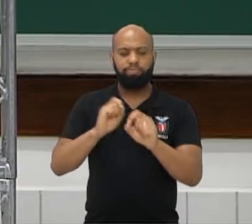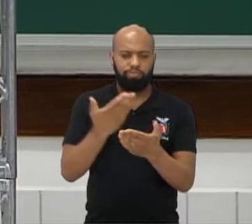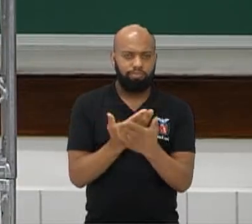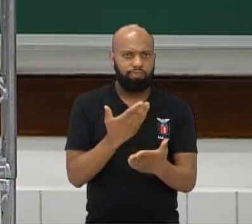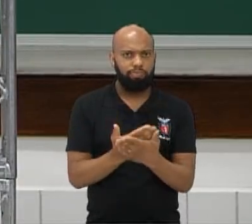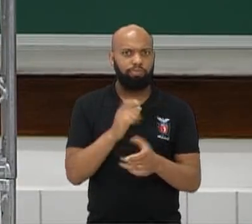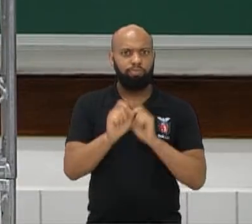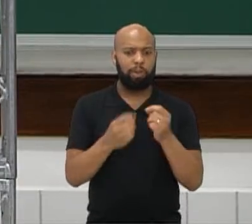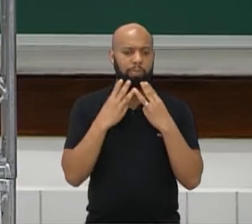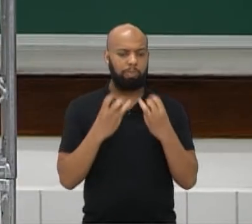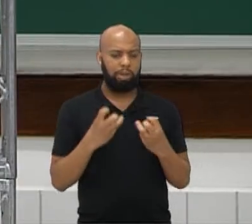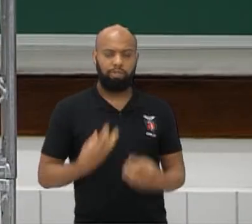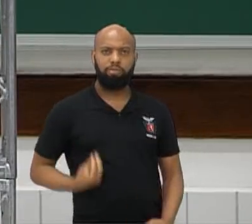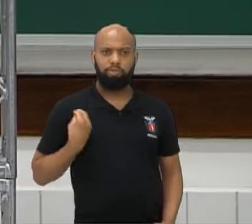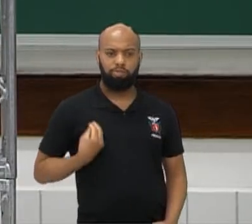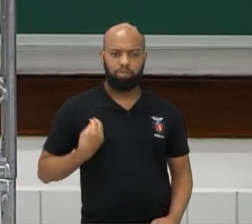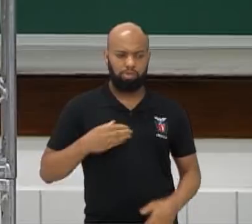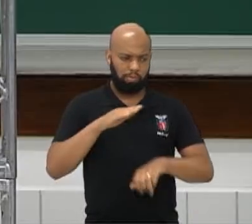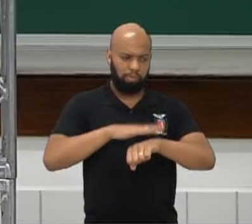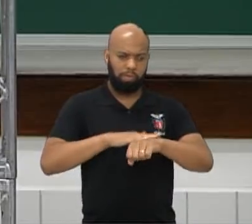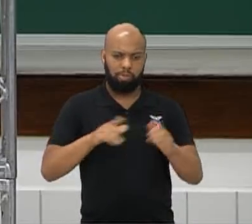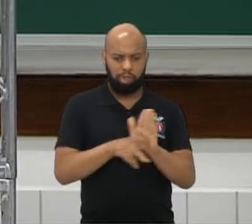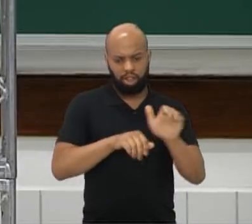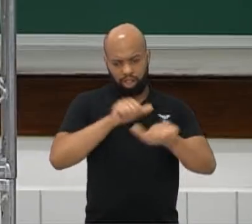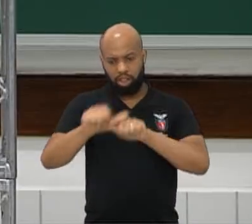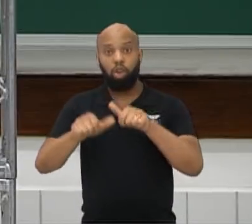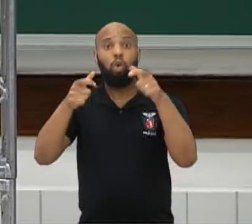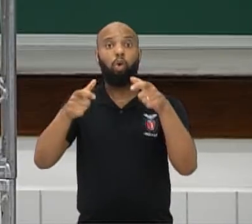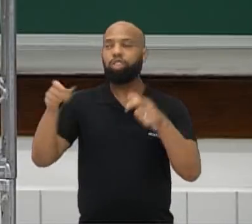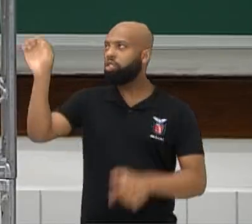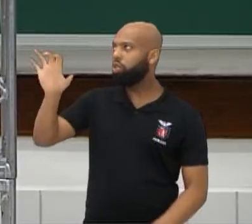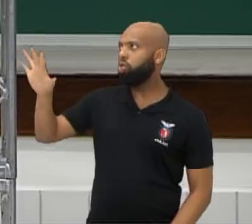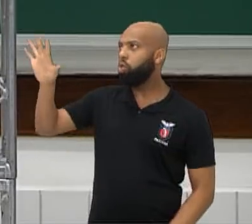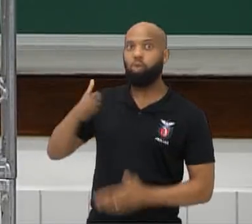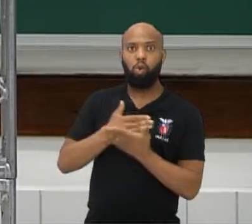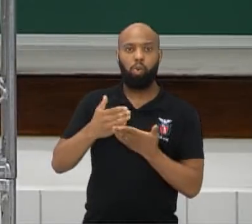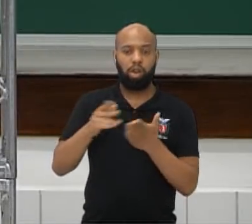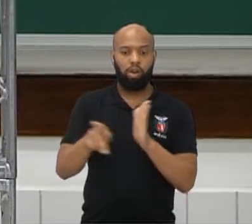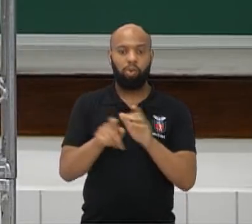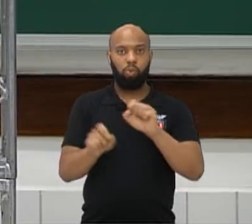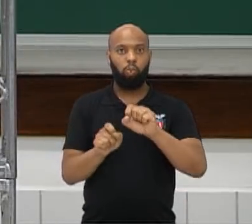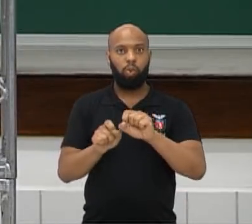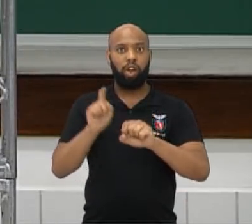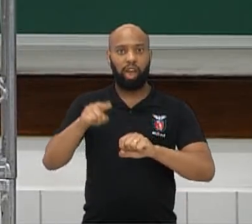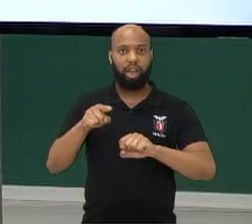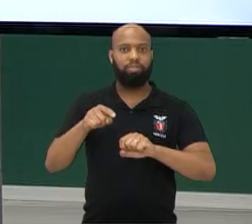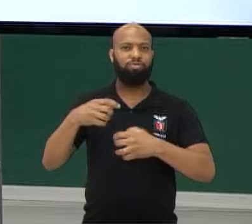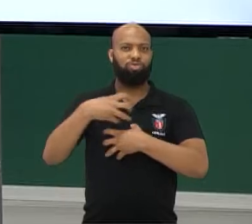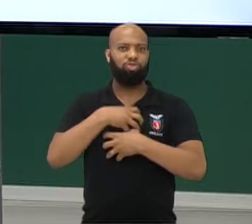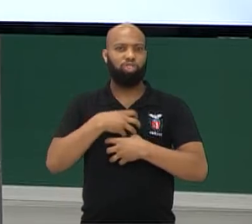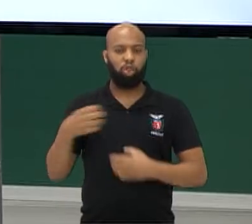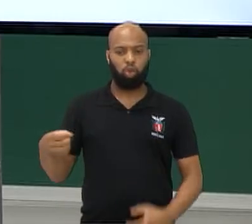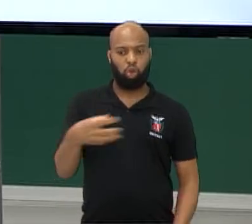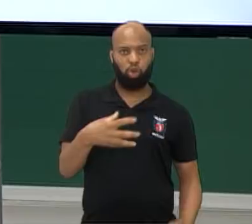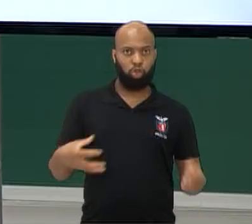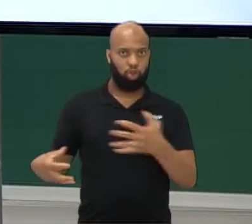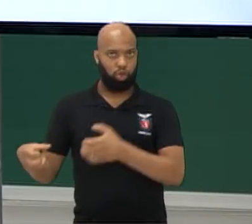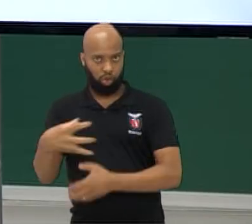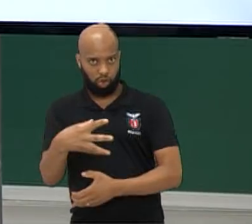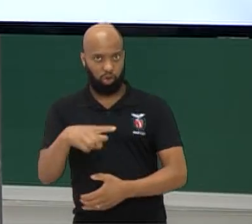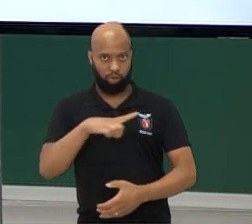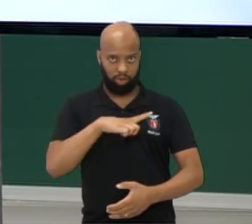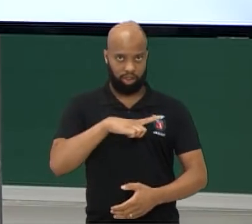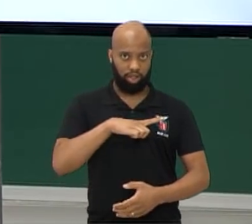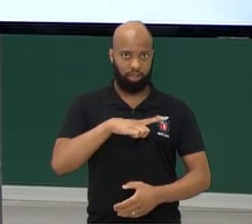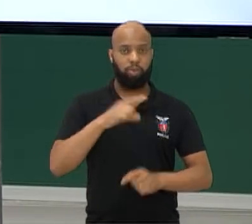ele estava vivendo um momento de transformação da Europa, quando inicia a Idade Moderna. E era sobre essas questões que ele queria